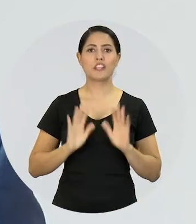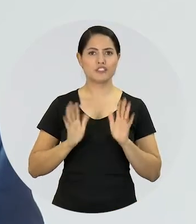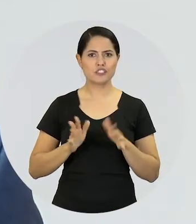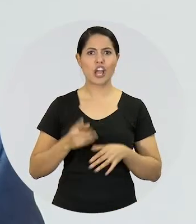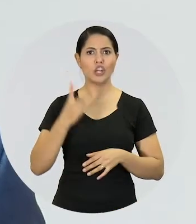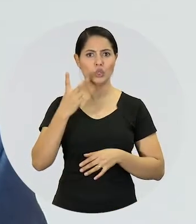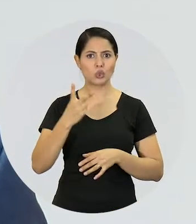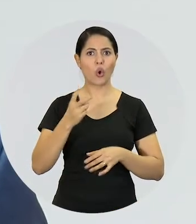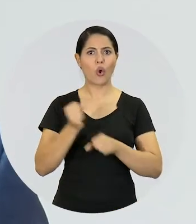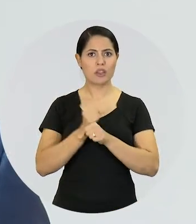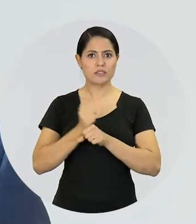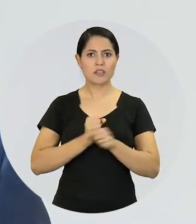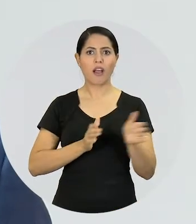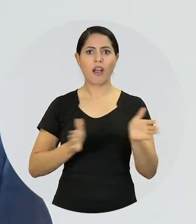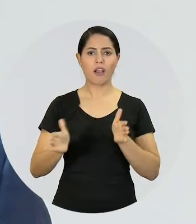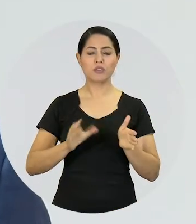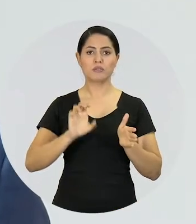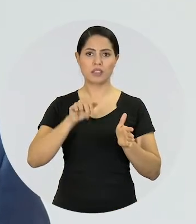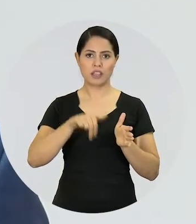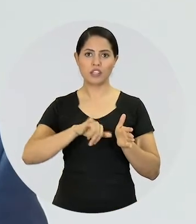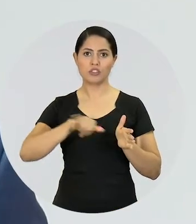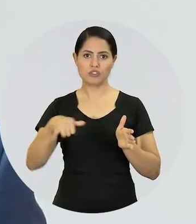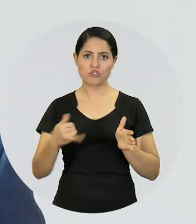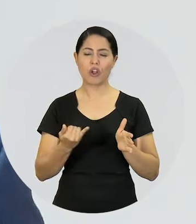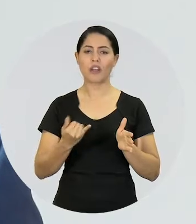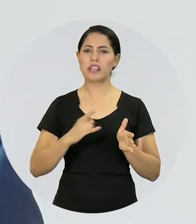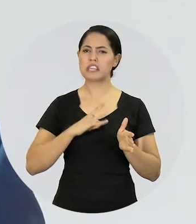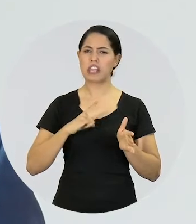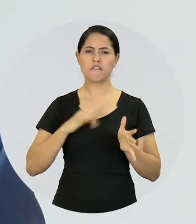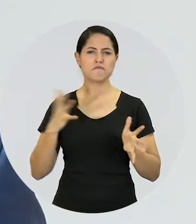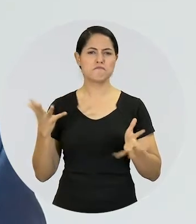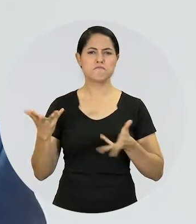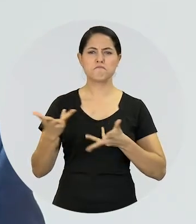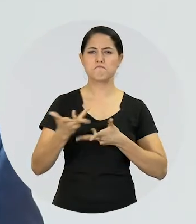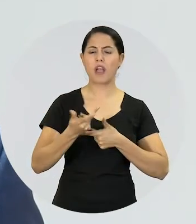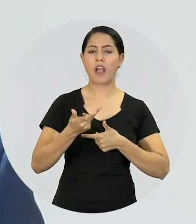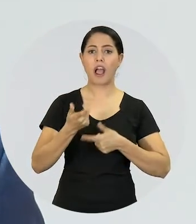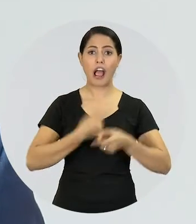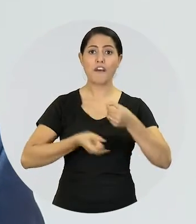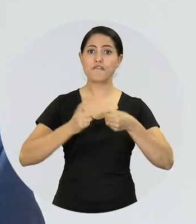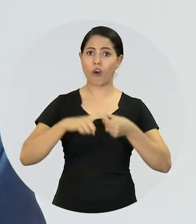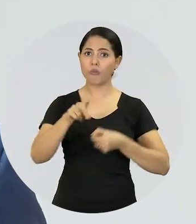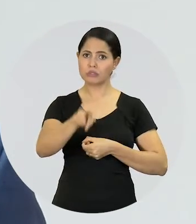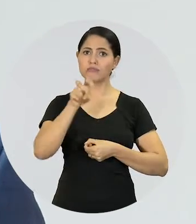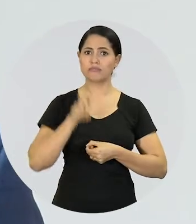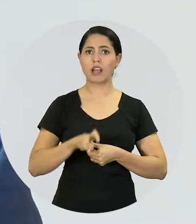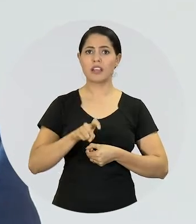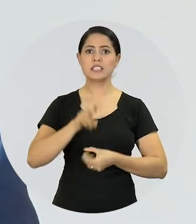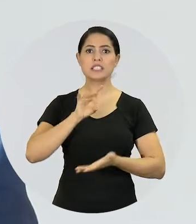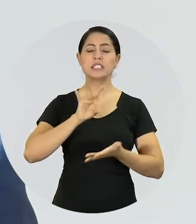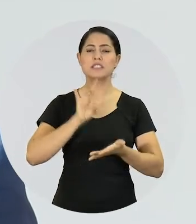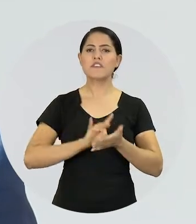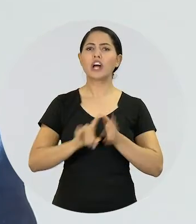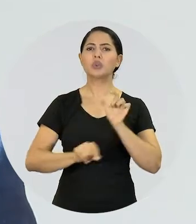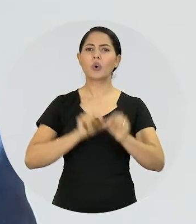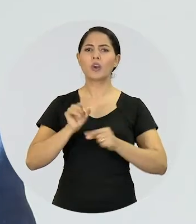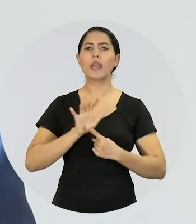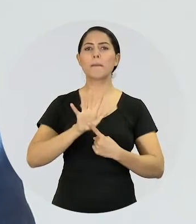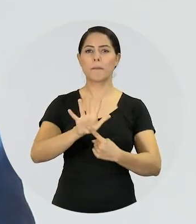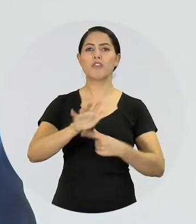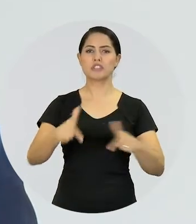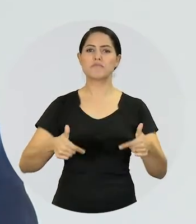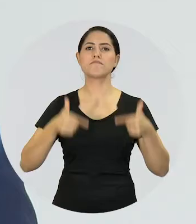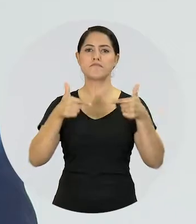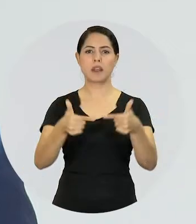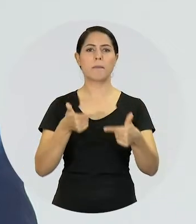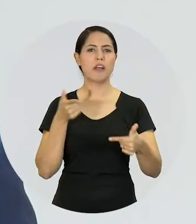passou 2 anos no CNJ, fez um grande mandato. E a recondução dele é um reconhecimento ao